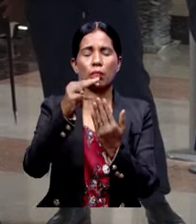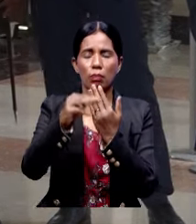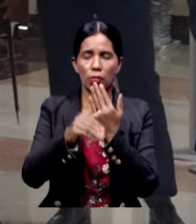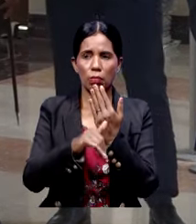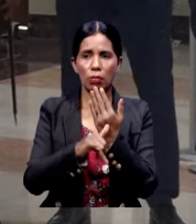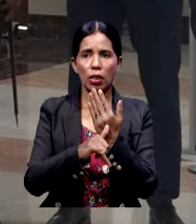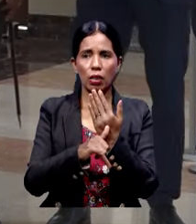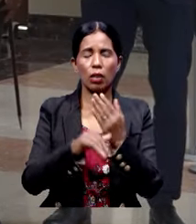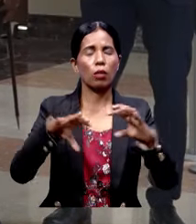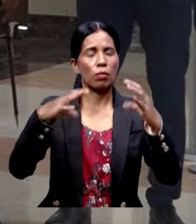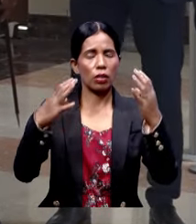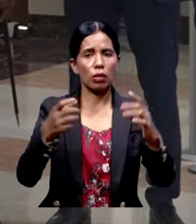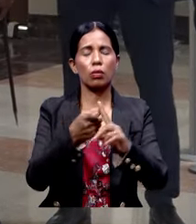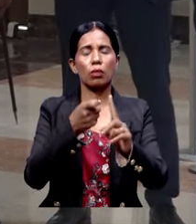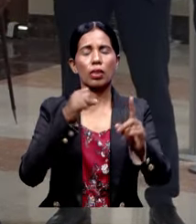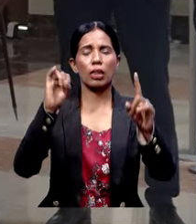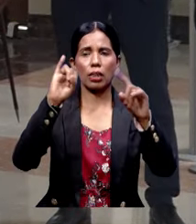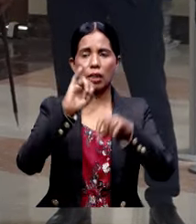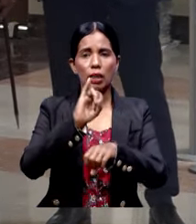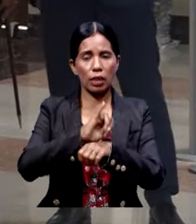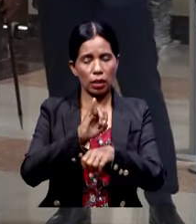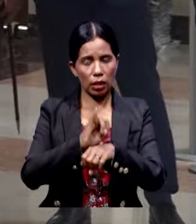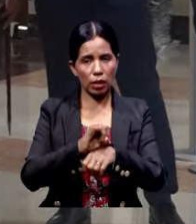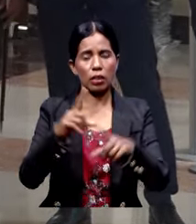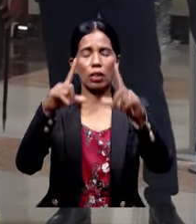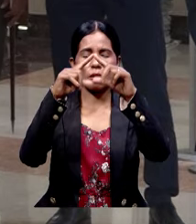Rússia Vaticano, sem mais tempo. Mas atuarei,